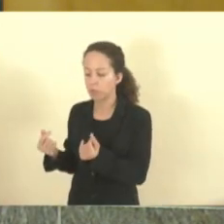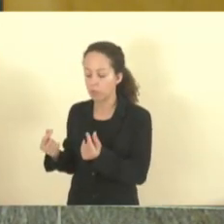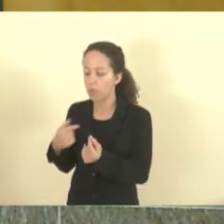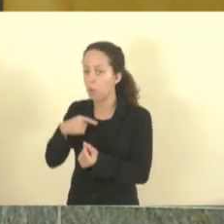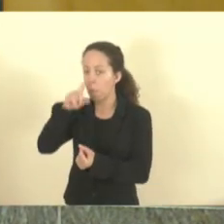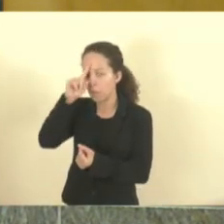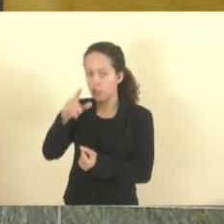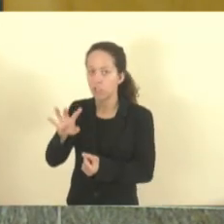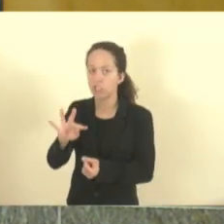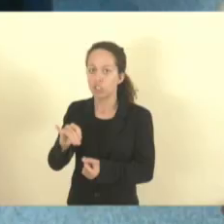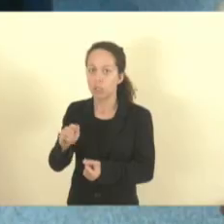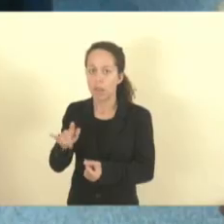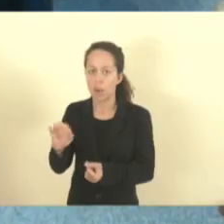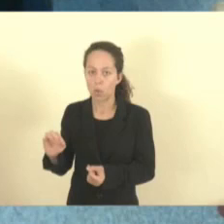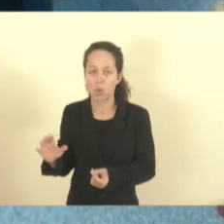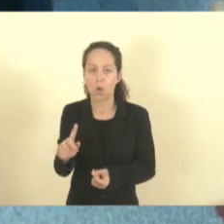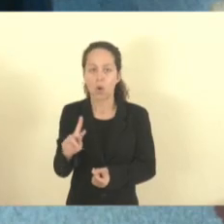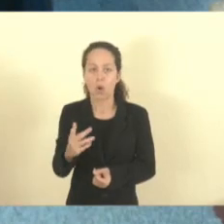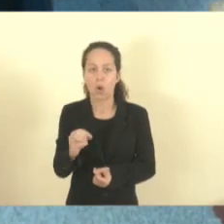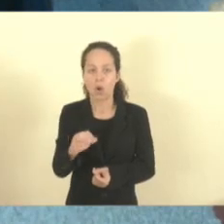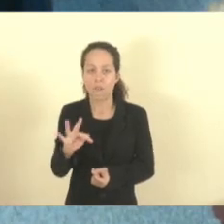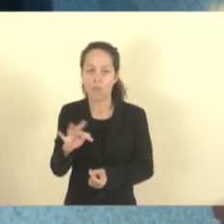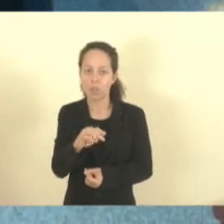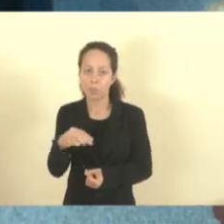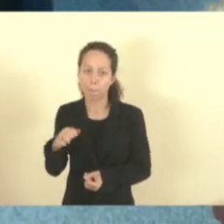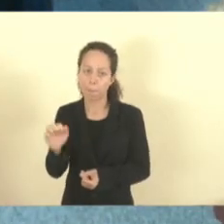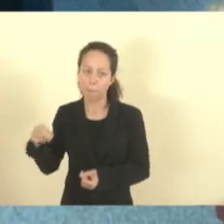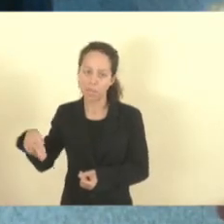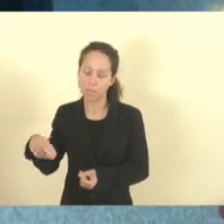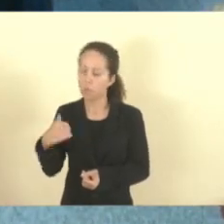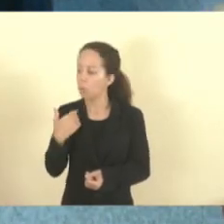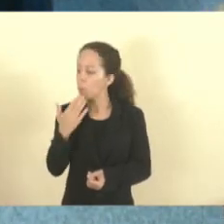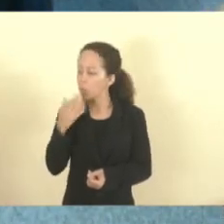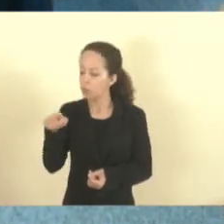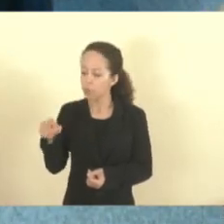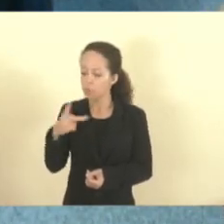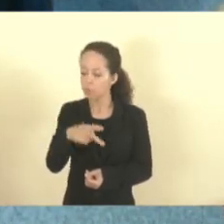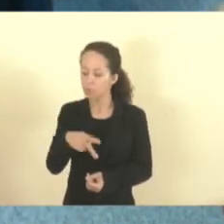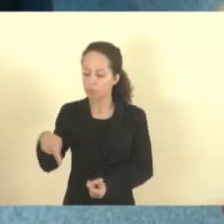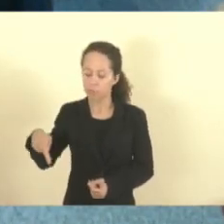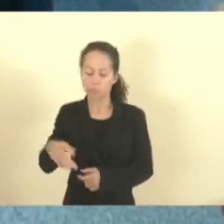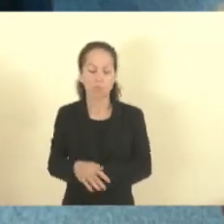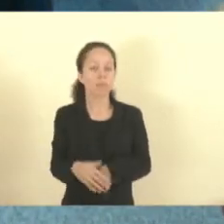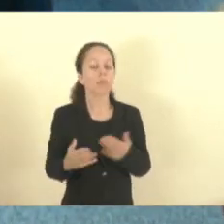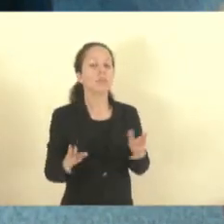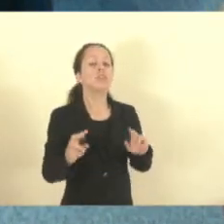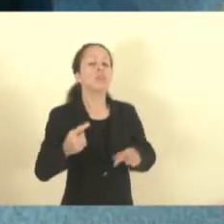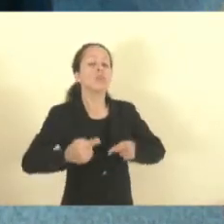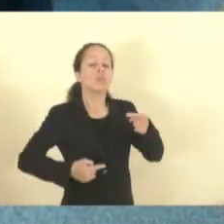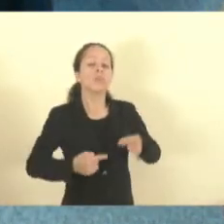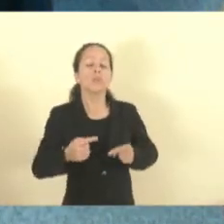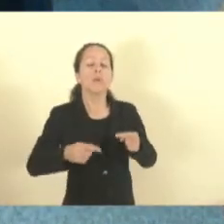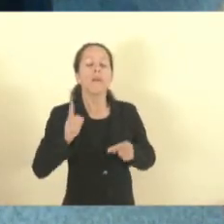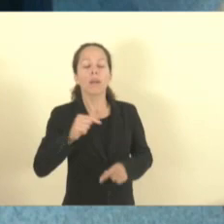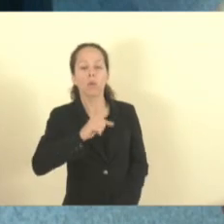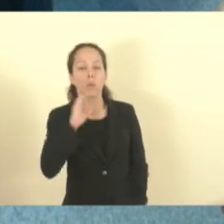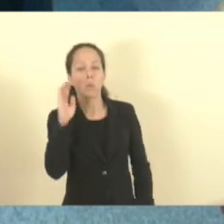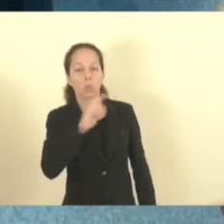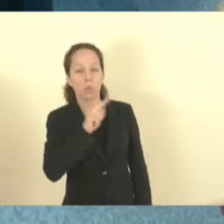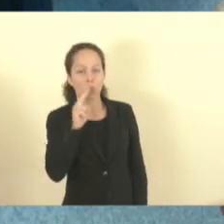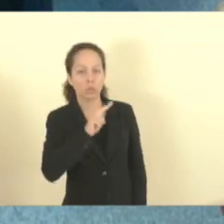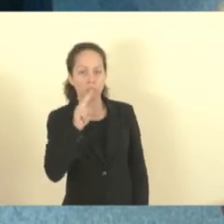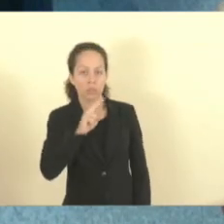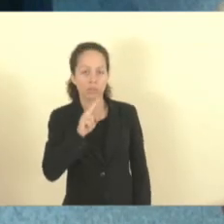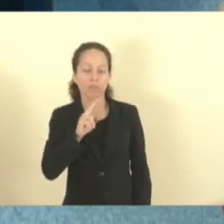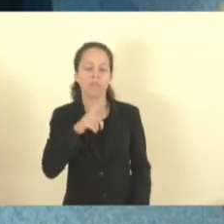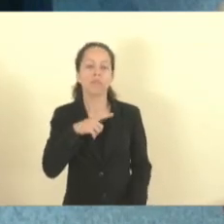para presidi-las. Muito obrigado, senhor presidente. Discussão única em regime de urgência, projeto de lei número 75/2024, oriundo